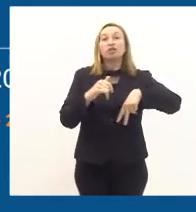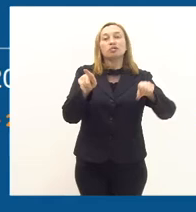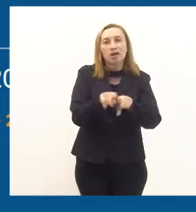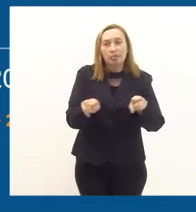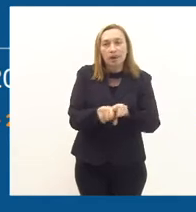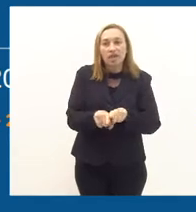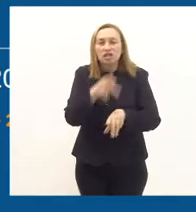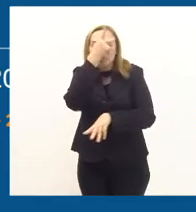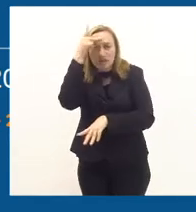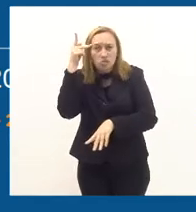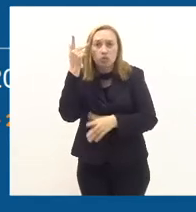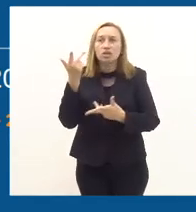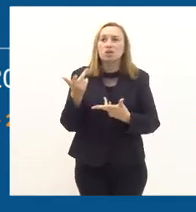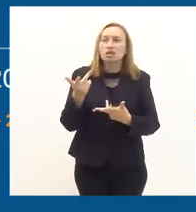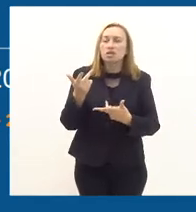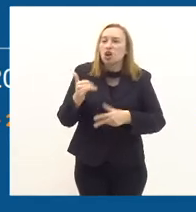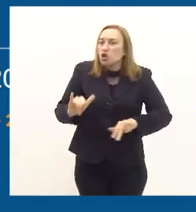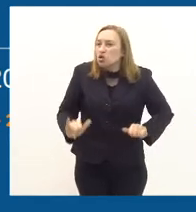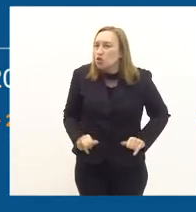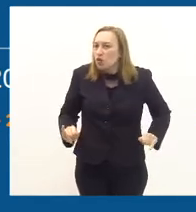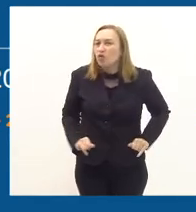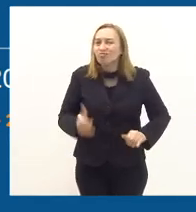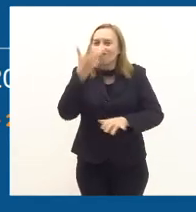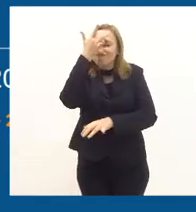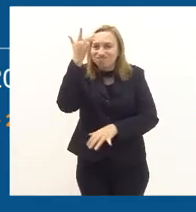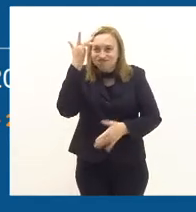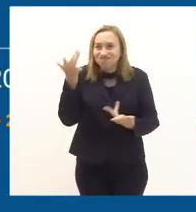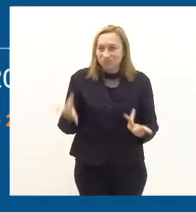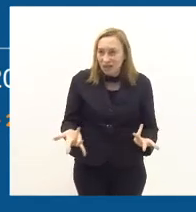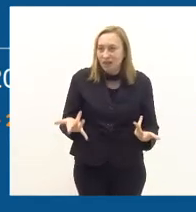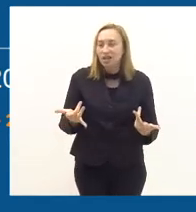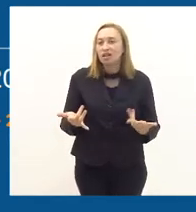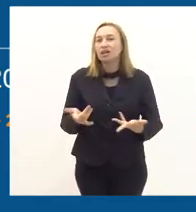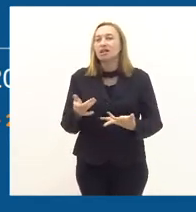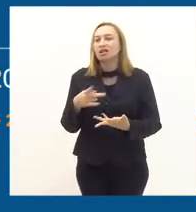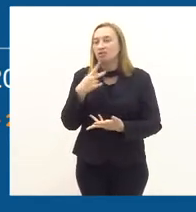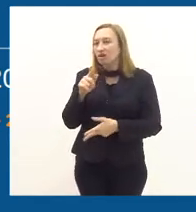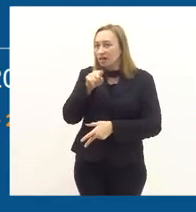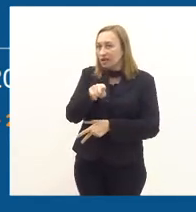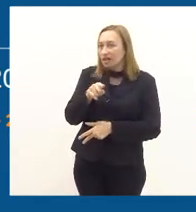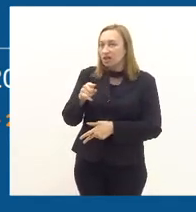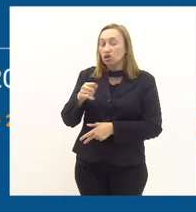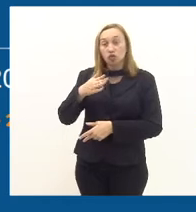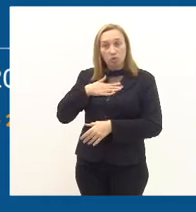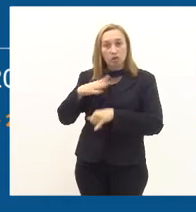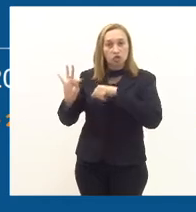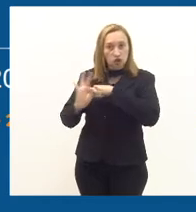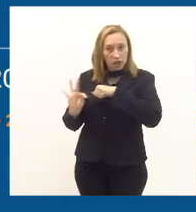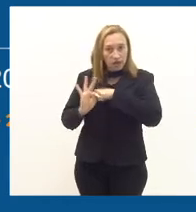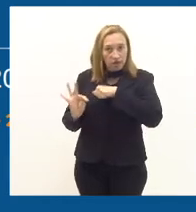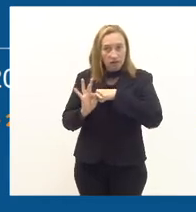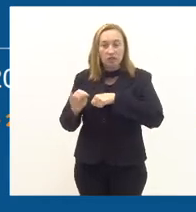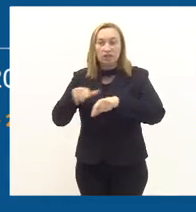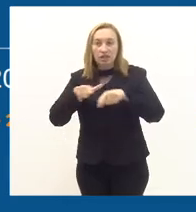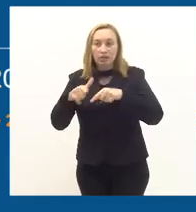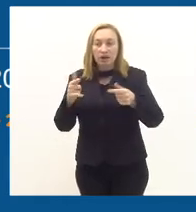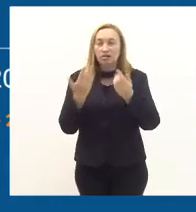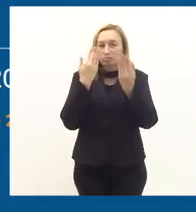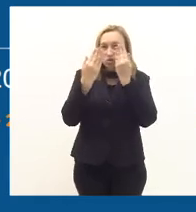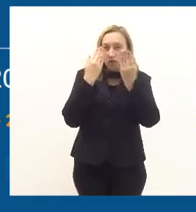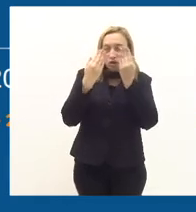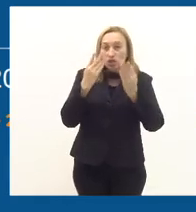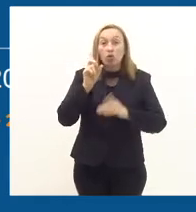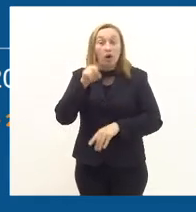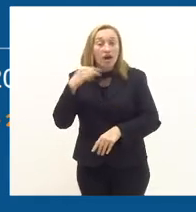né, de pessoas sofrendo de saúde mental. E aqui eu faço um recorte para os meus técnicos, trabalhando a questão da psicologia. O